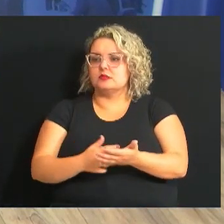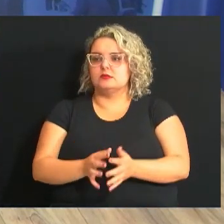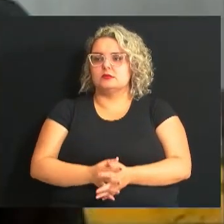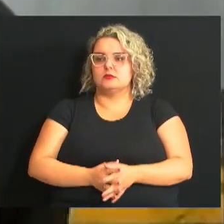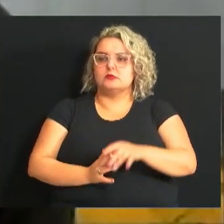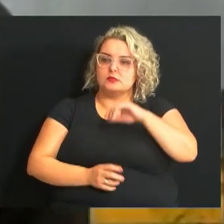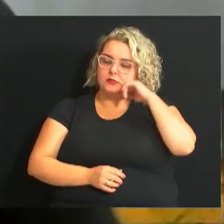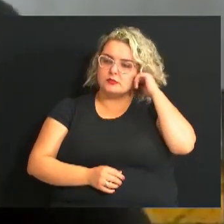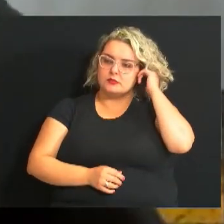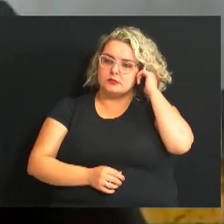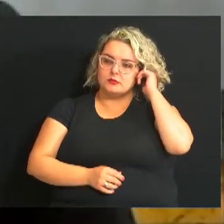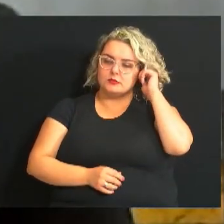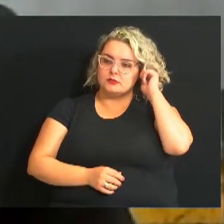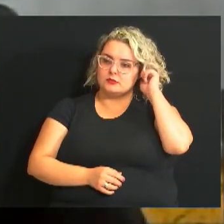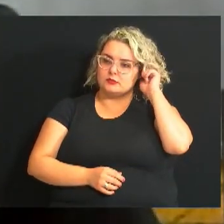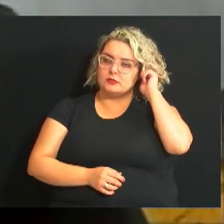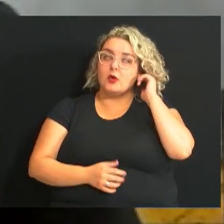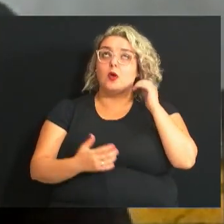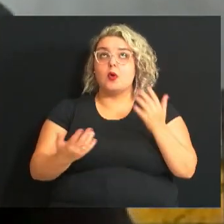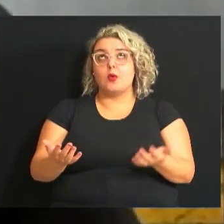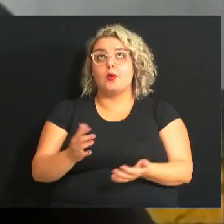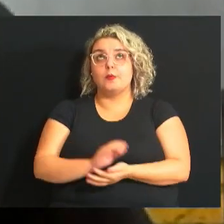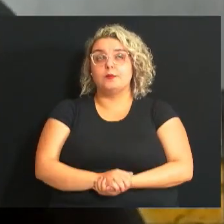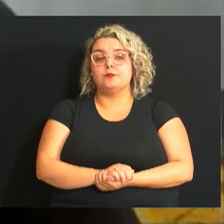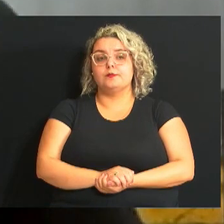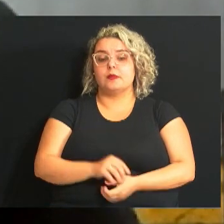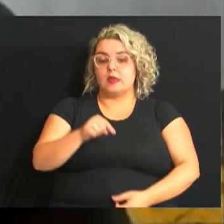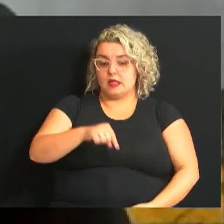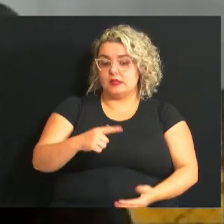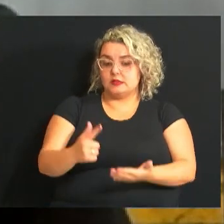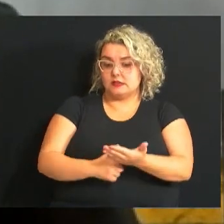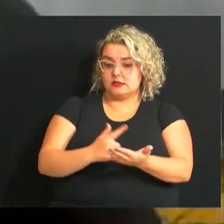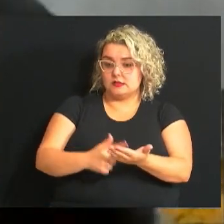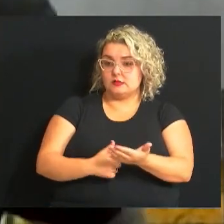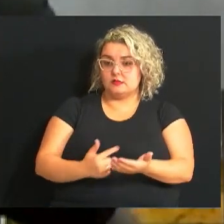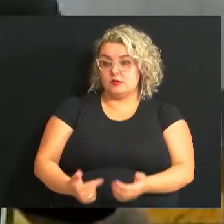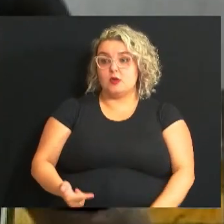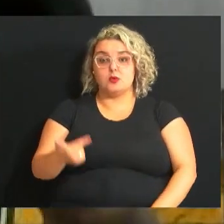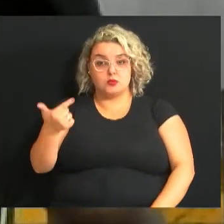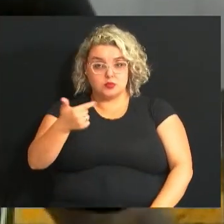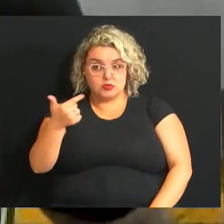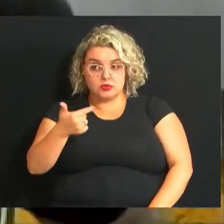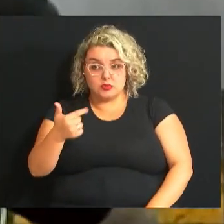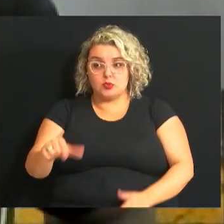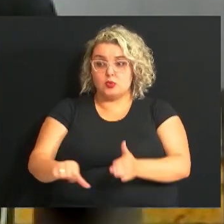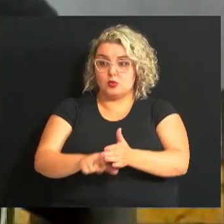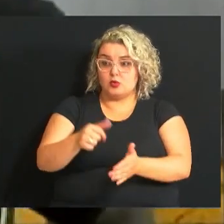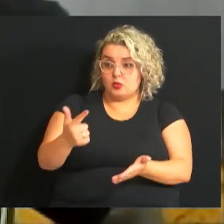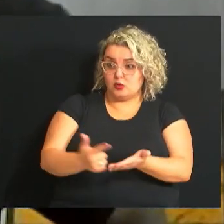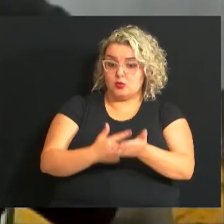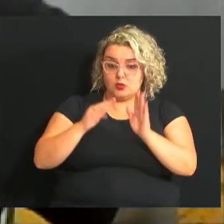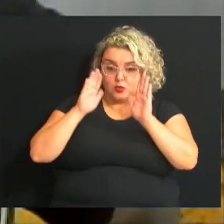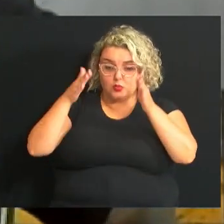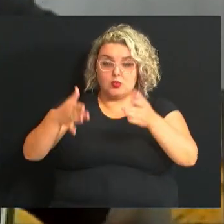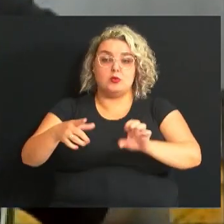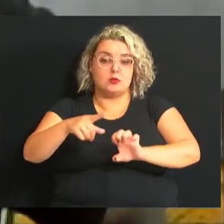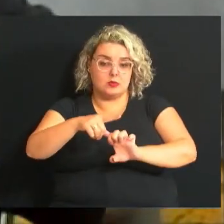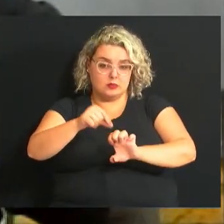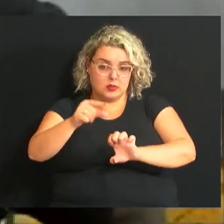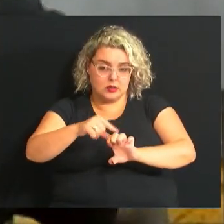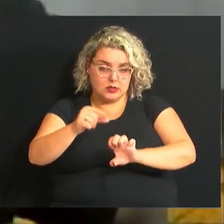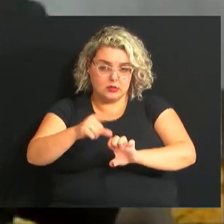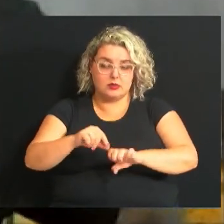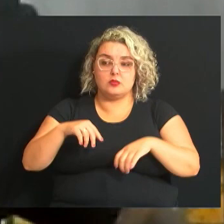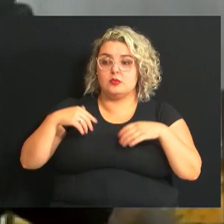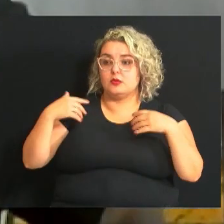Esse livro, na verdade, é o meu segundo livro, né? O primeiro livro que eu lancei era com foco em empreendedorismo, e aí,